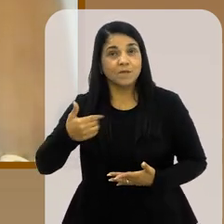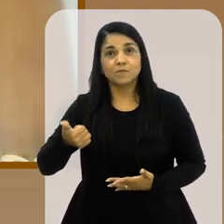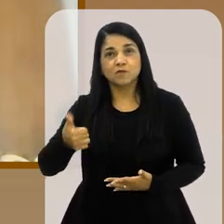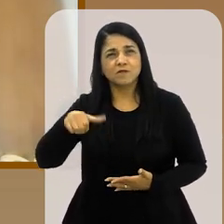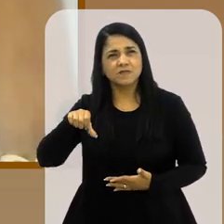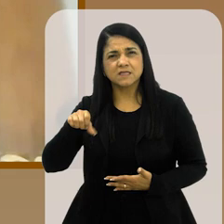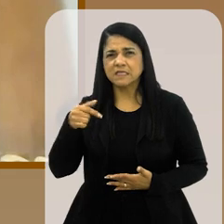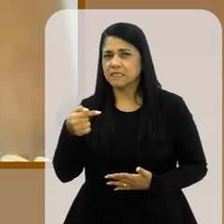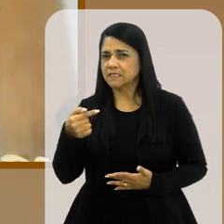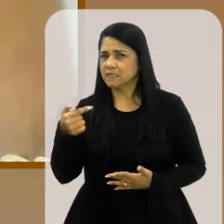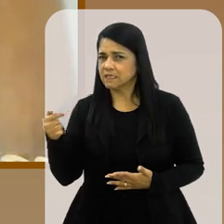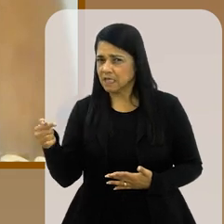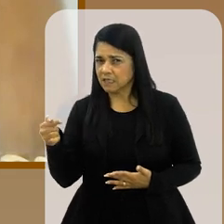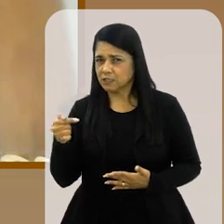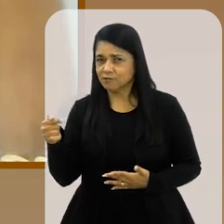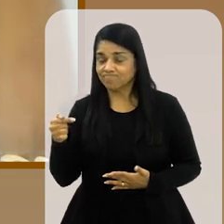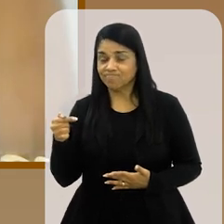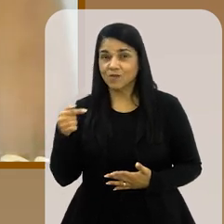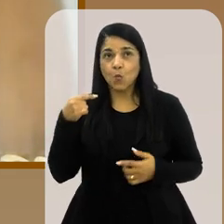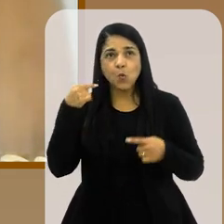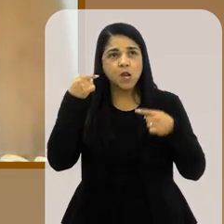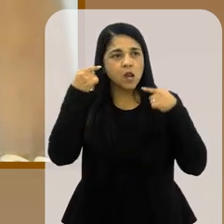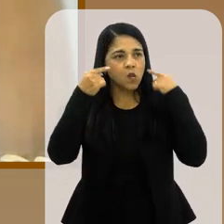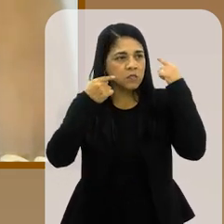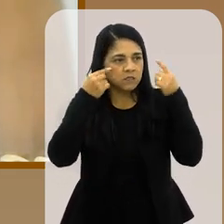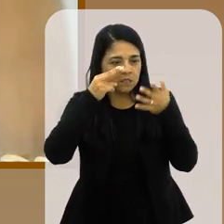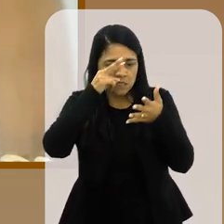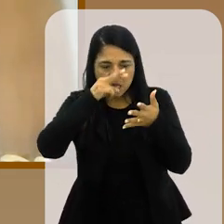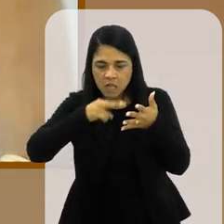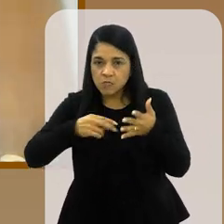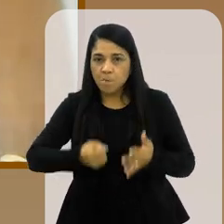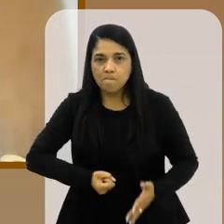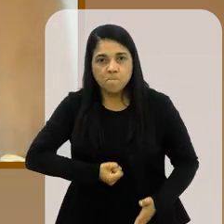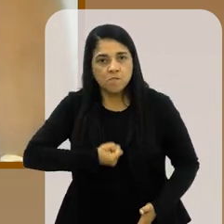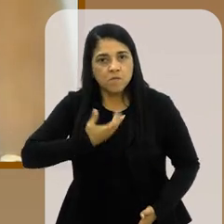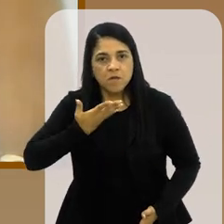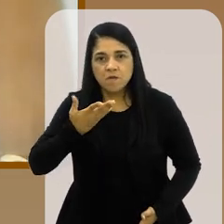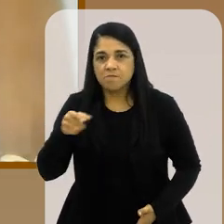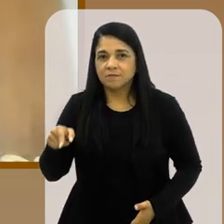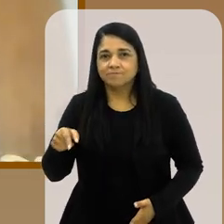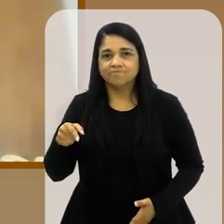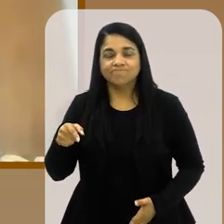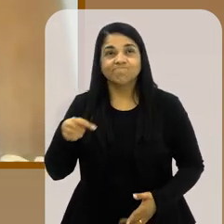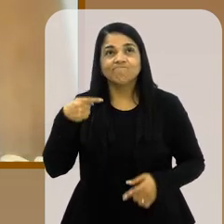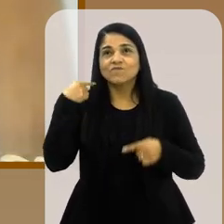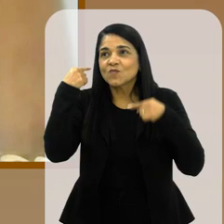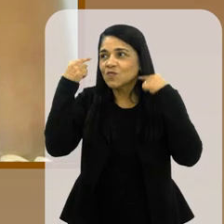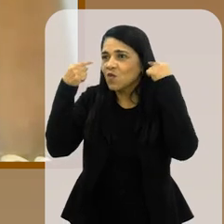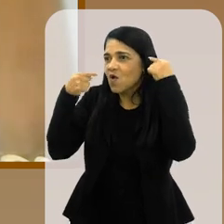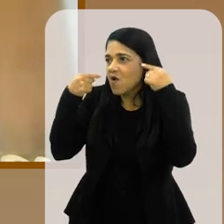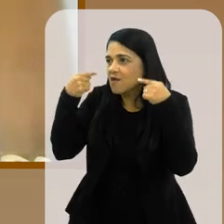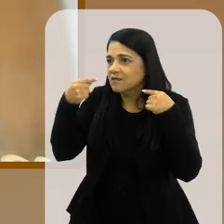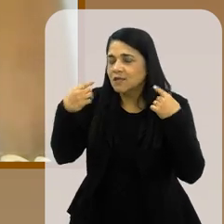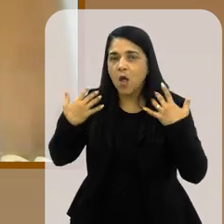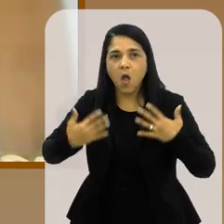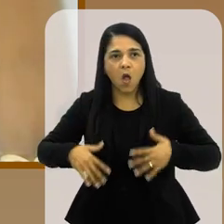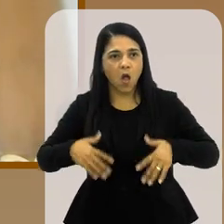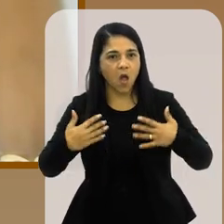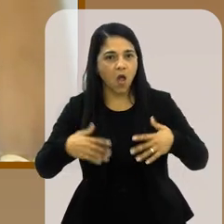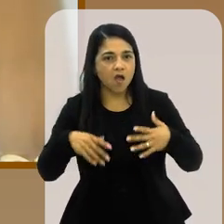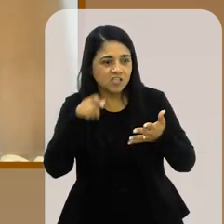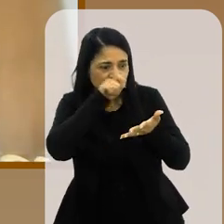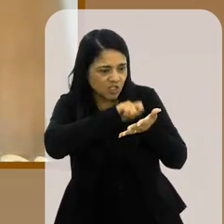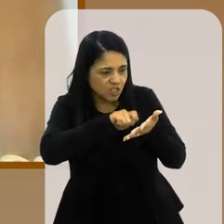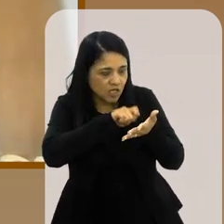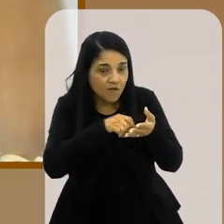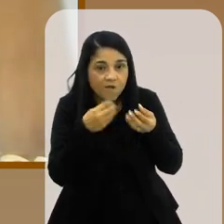acho. Eu enlouqueci. Aí eu fiquei doida. Eu falei, nossa, se pode escrever